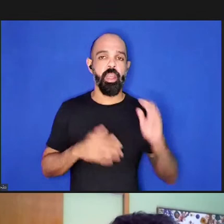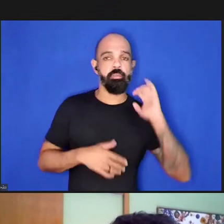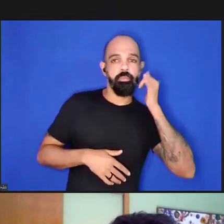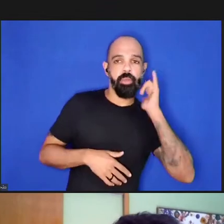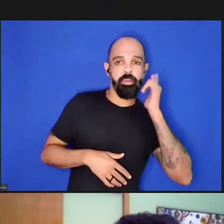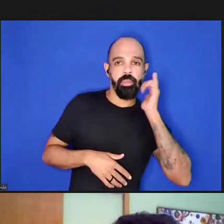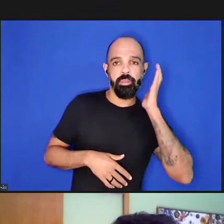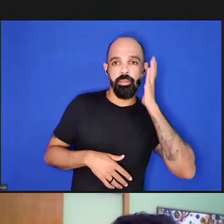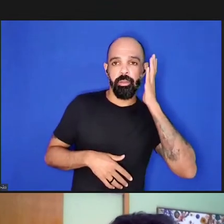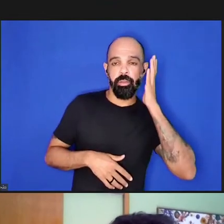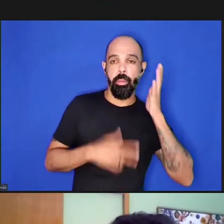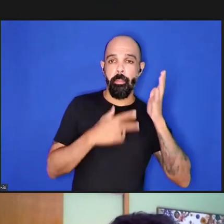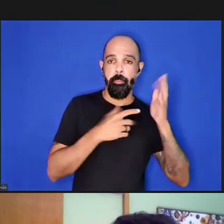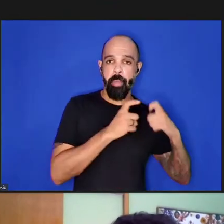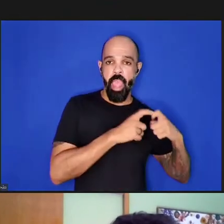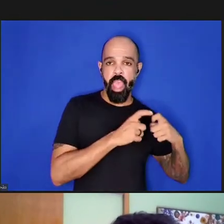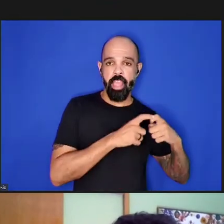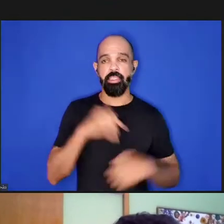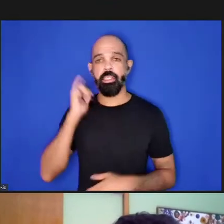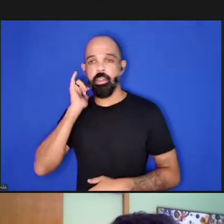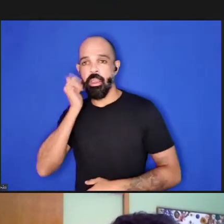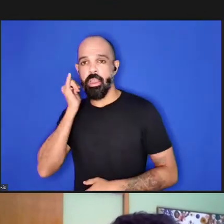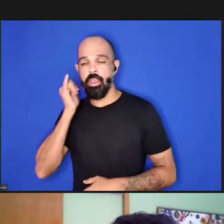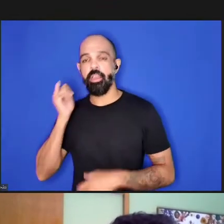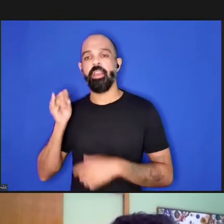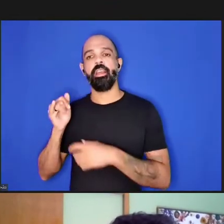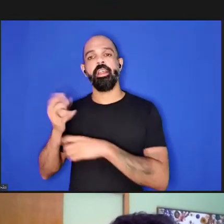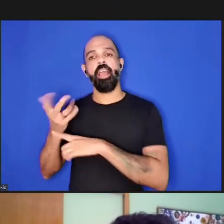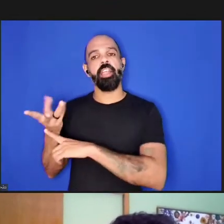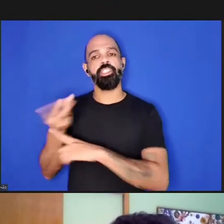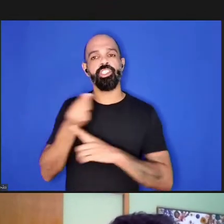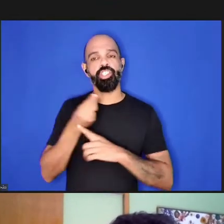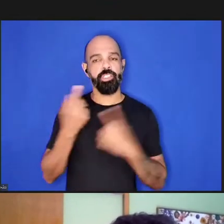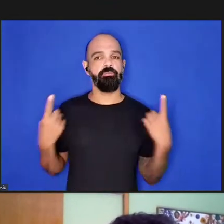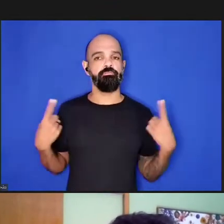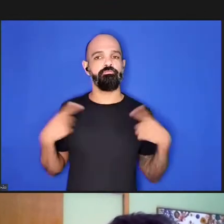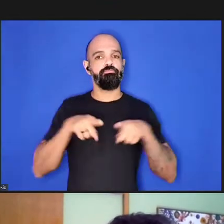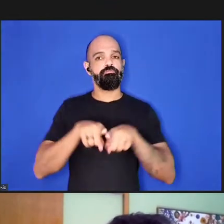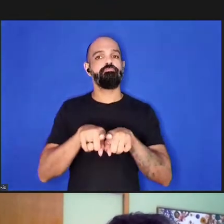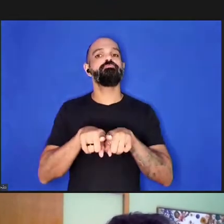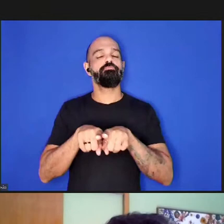artística. E isso foi muito interessante,